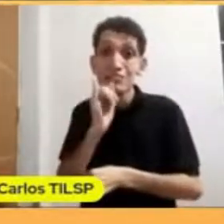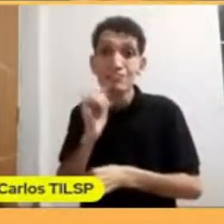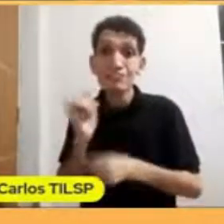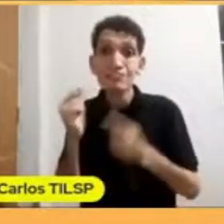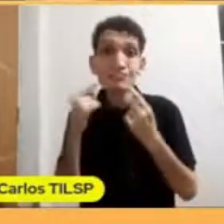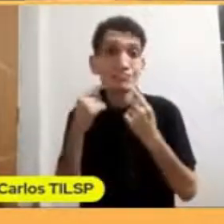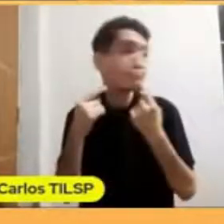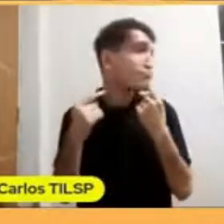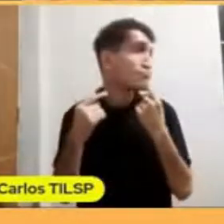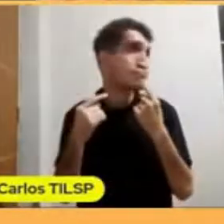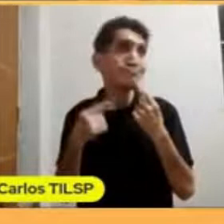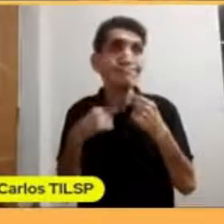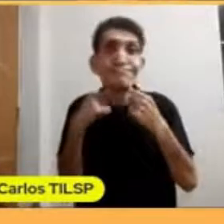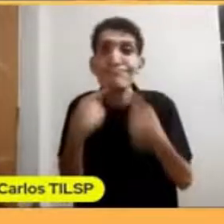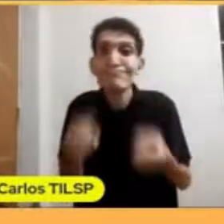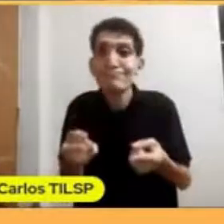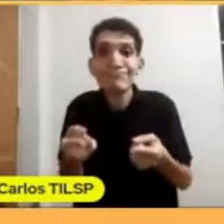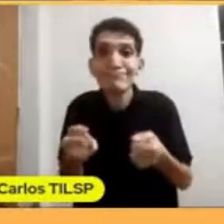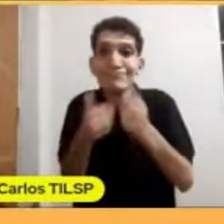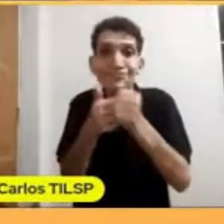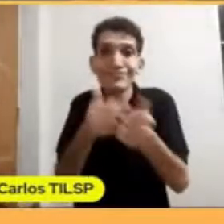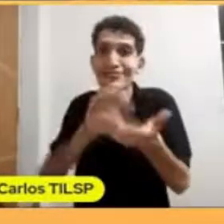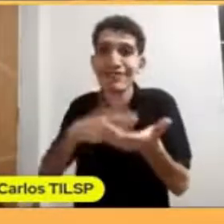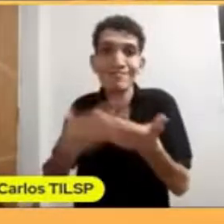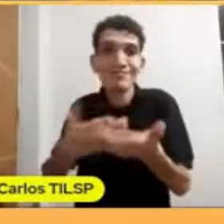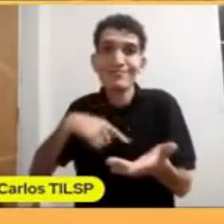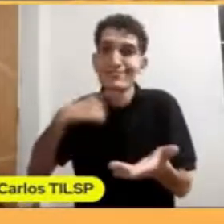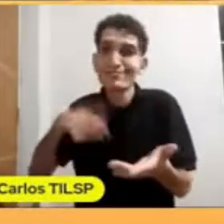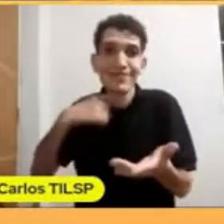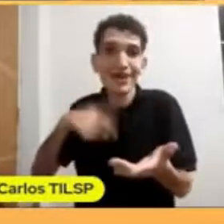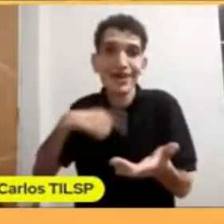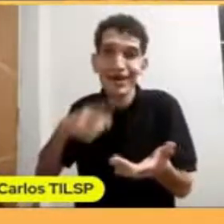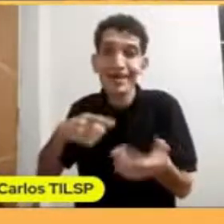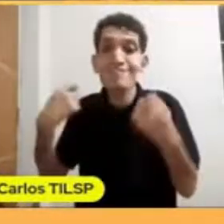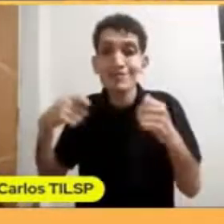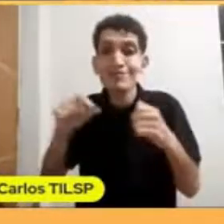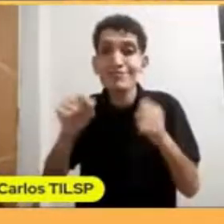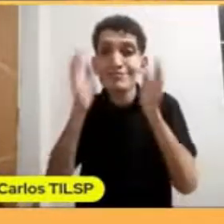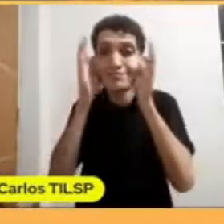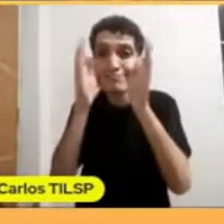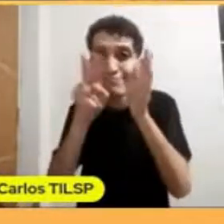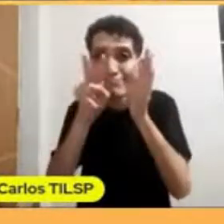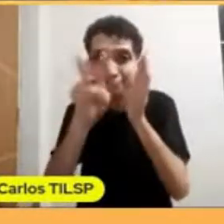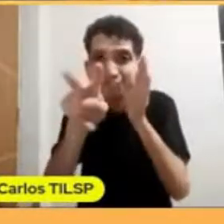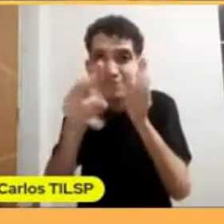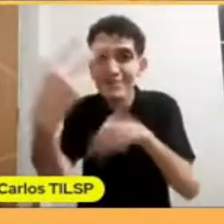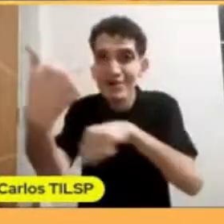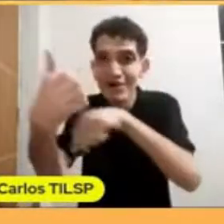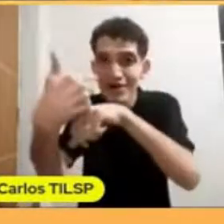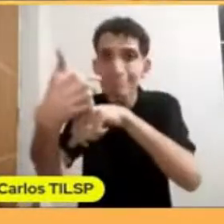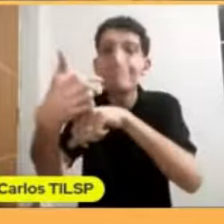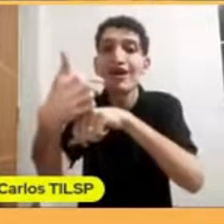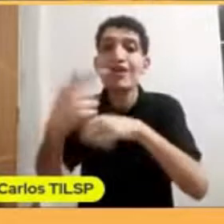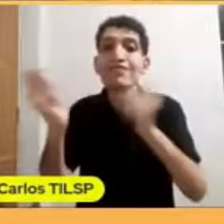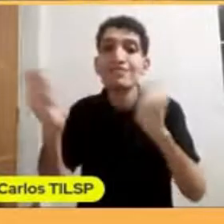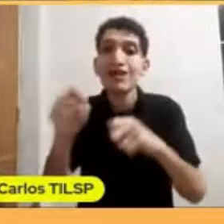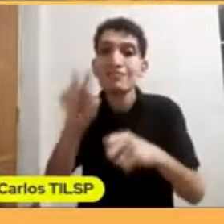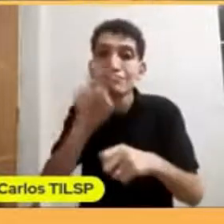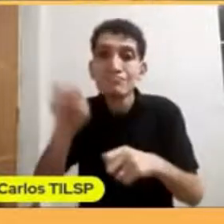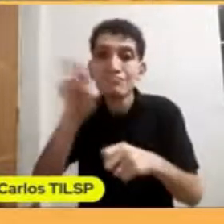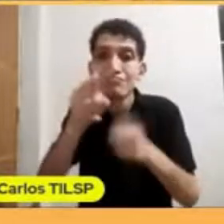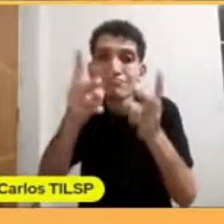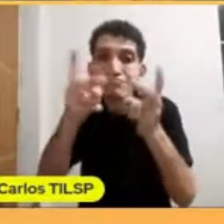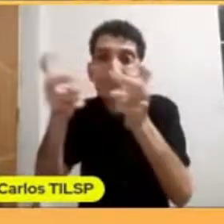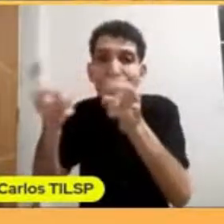falar, ele não vai conseguir fazer a interpretação. Eu tenho que olhar sempre para a câmera para que ele consiga fazer a leitura